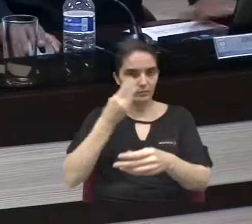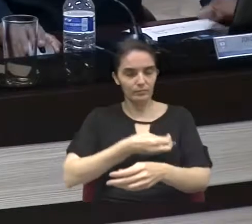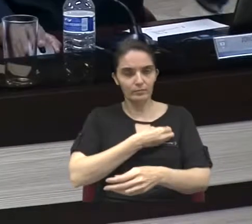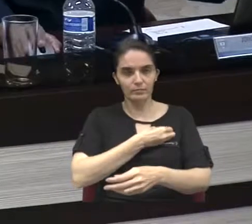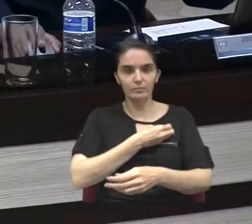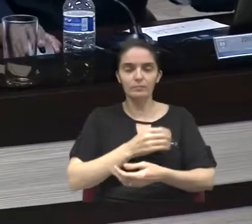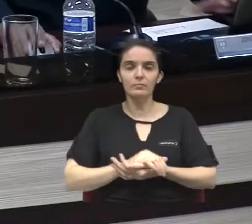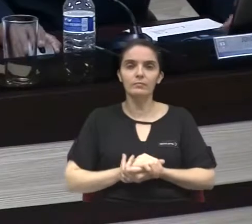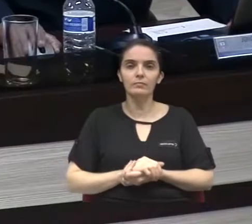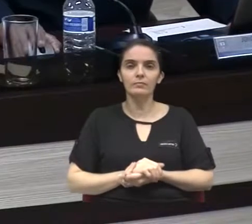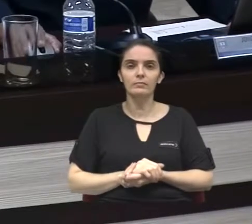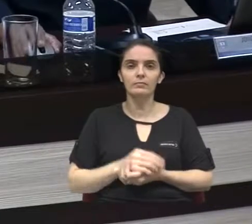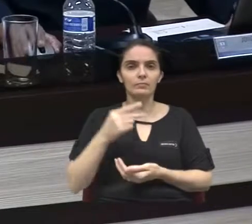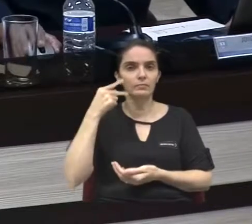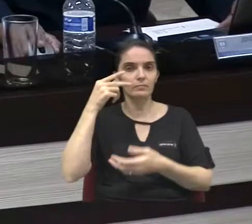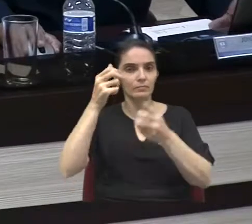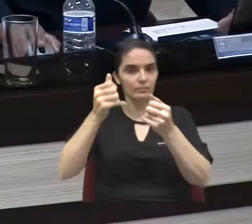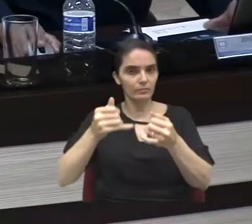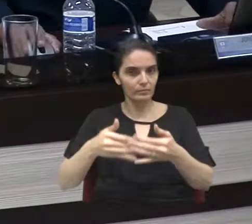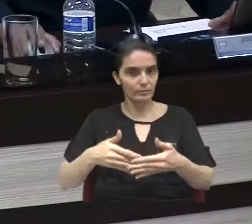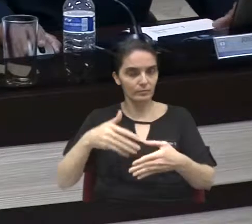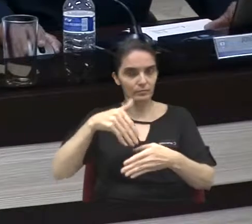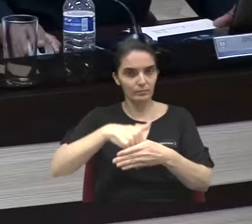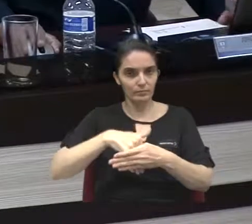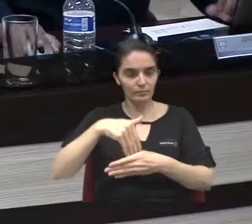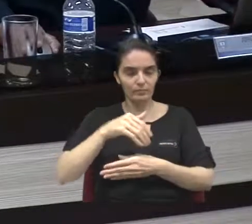Algum vereador deseja justificar o voto?